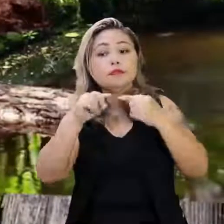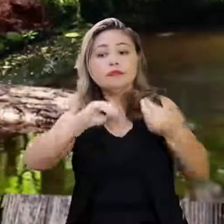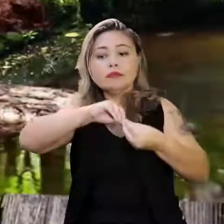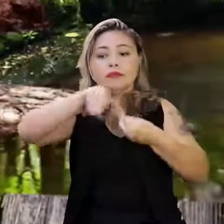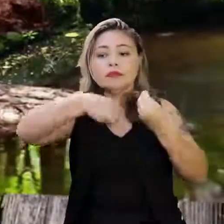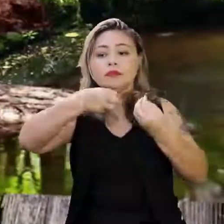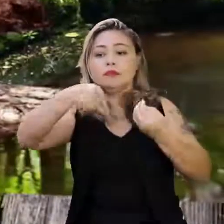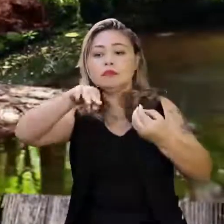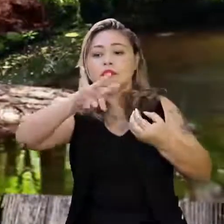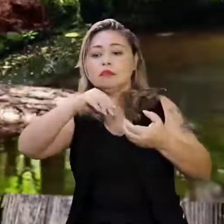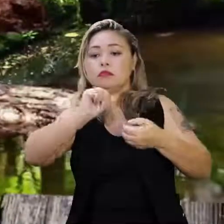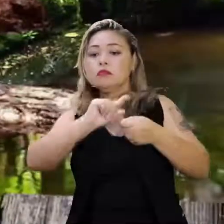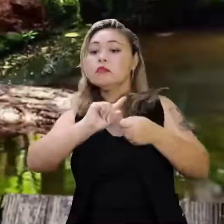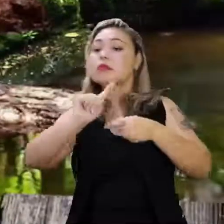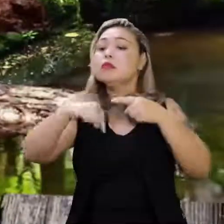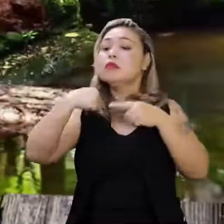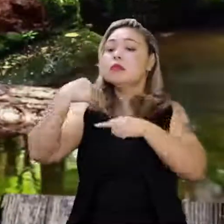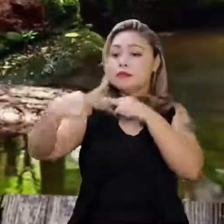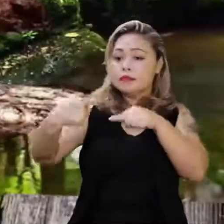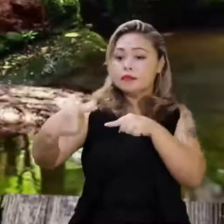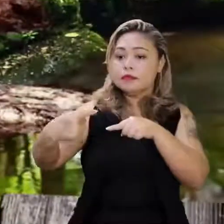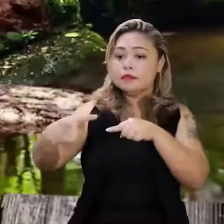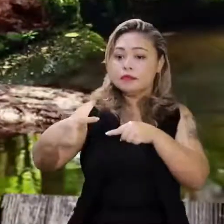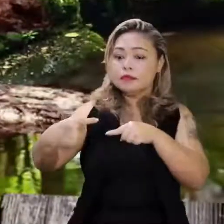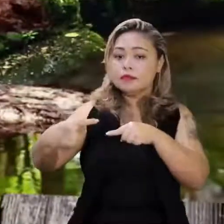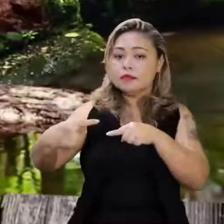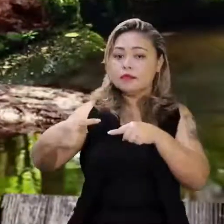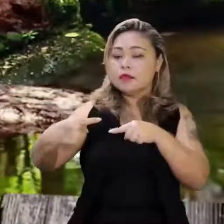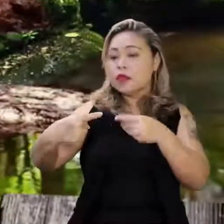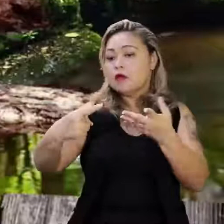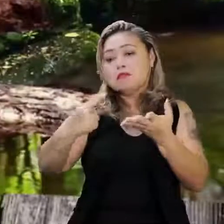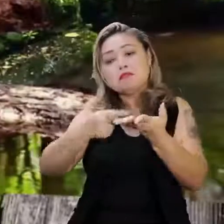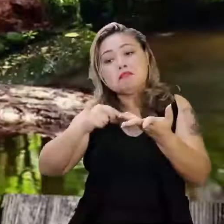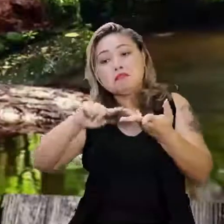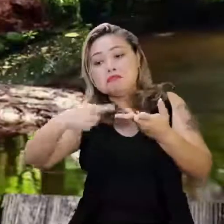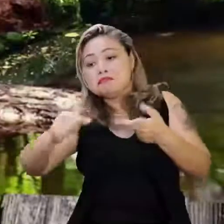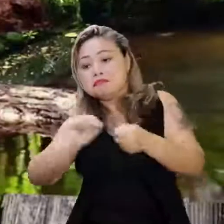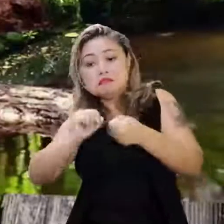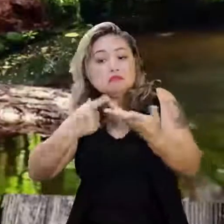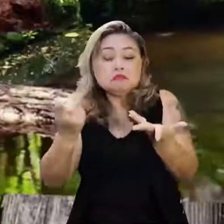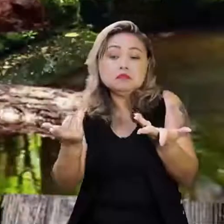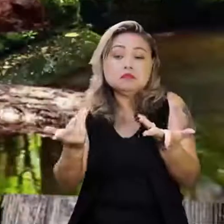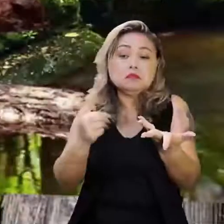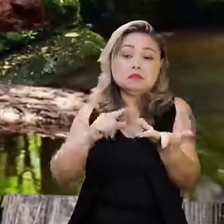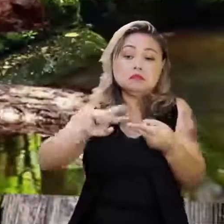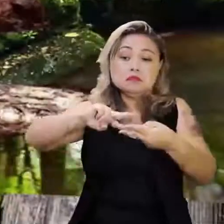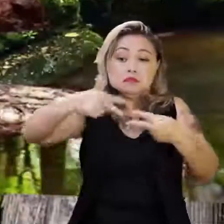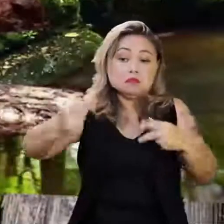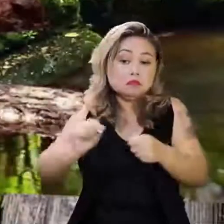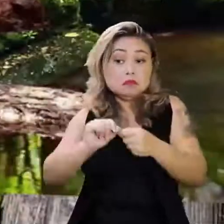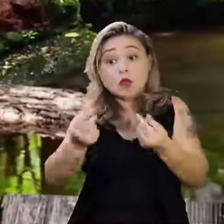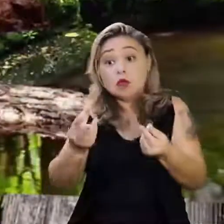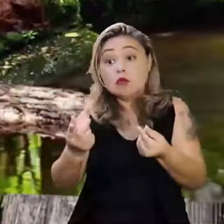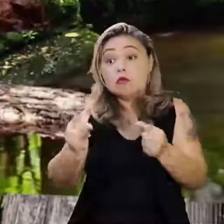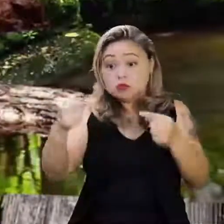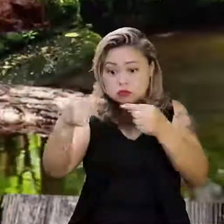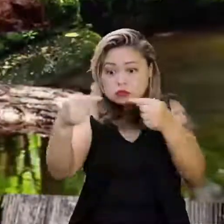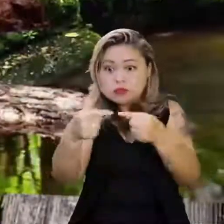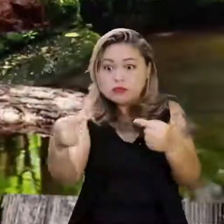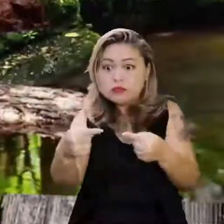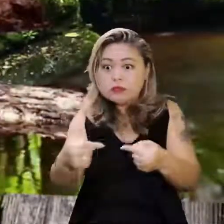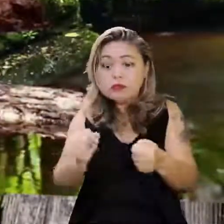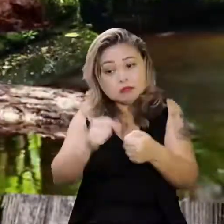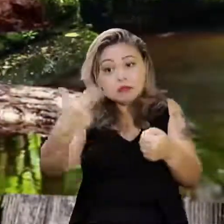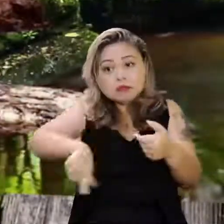Mutações. Depois dessas mutações, que podem ser cromossômicas, gênicas, enfim, ou recombinações, você pode